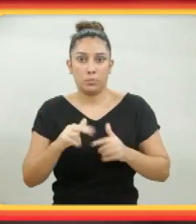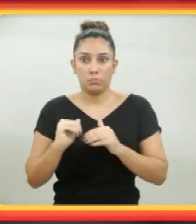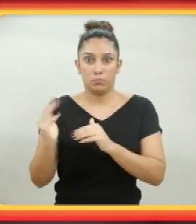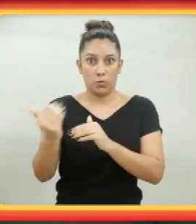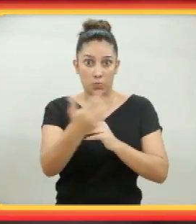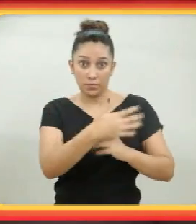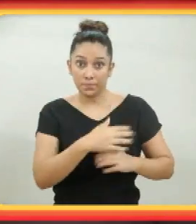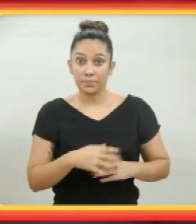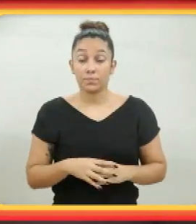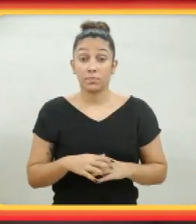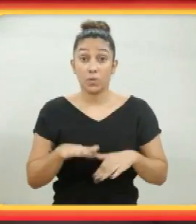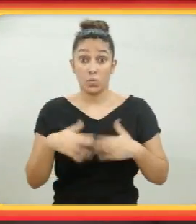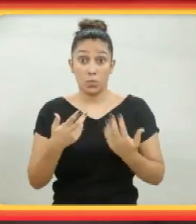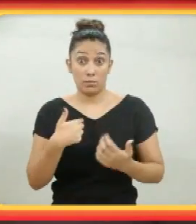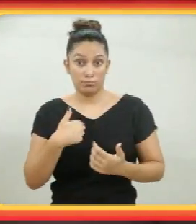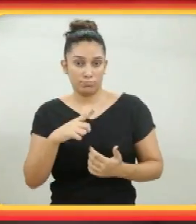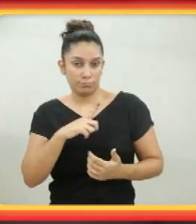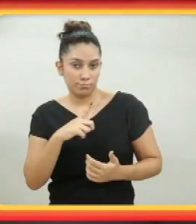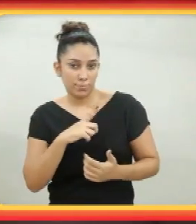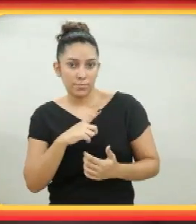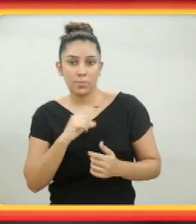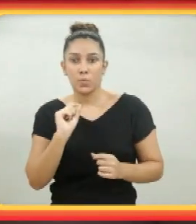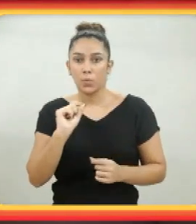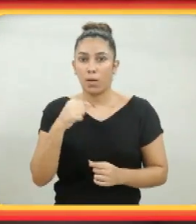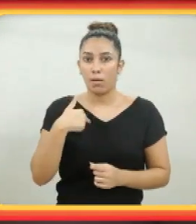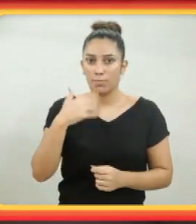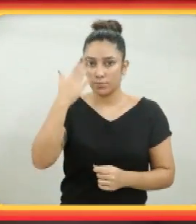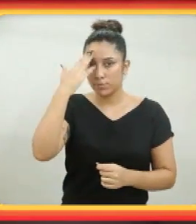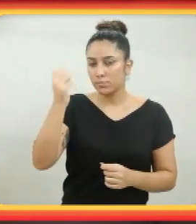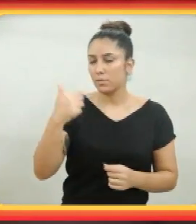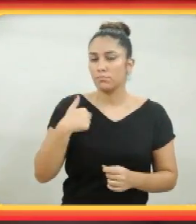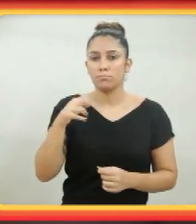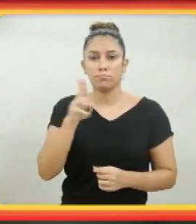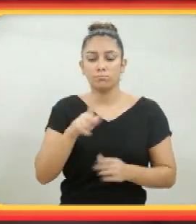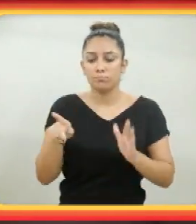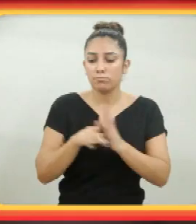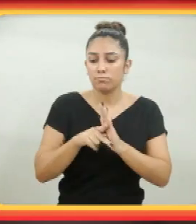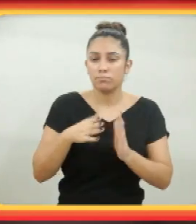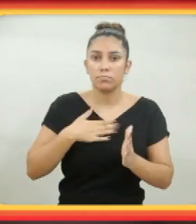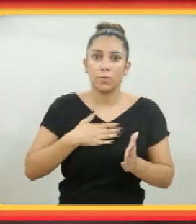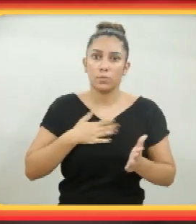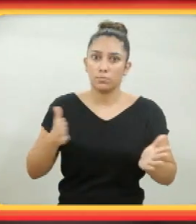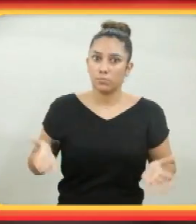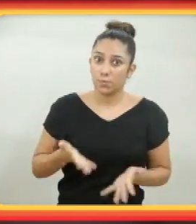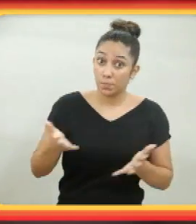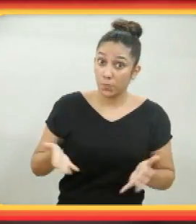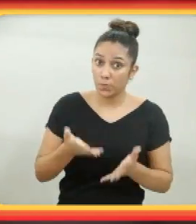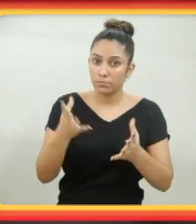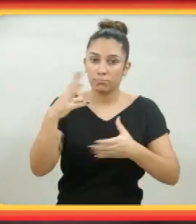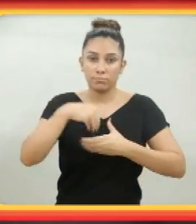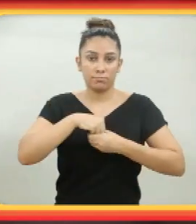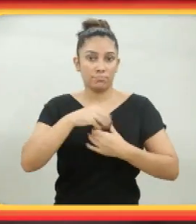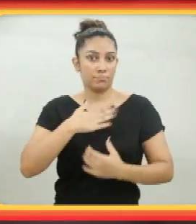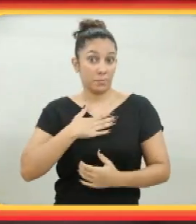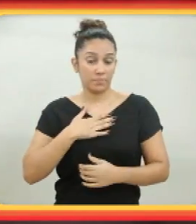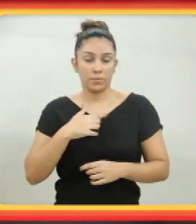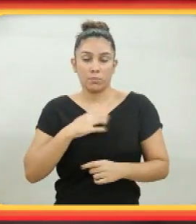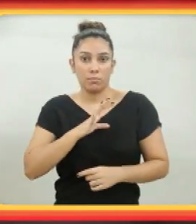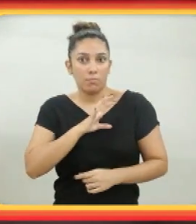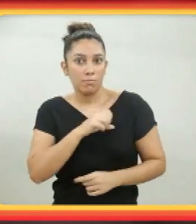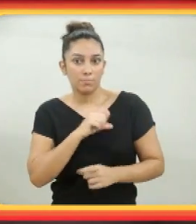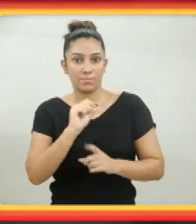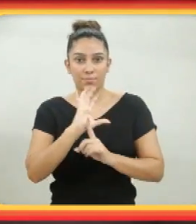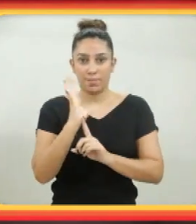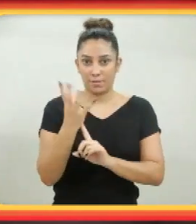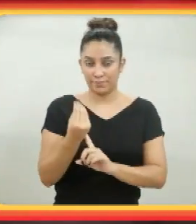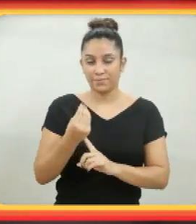basta. Eu não preciso muito de estímulos exteriores quando eu tenho